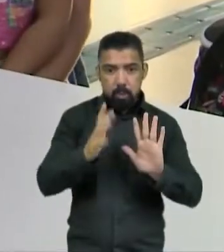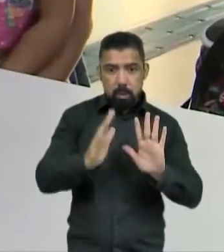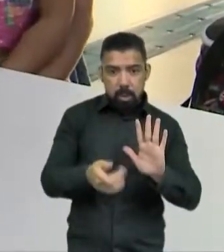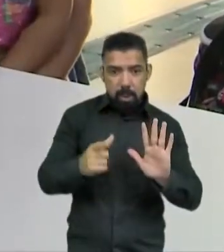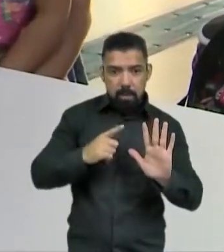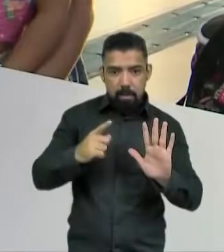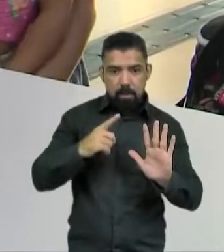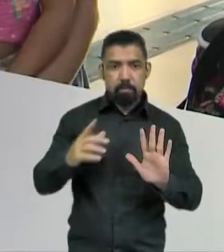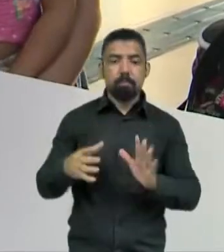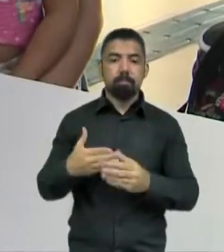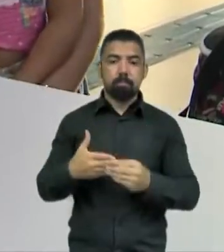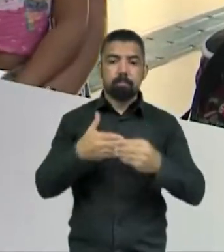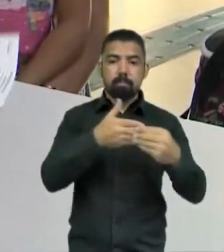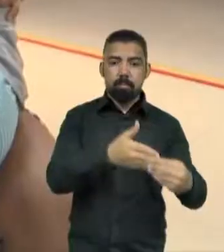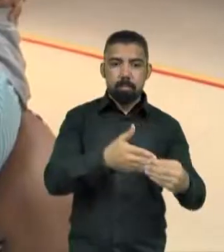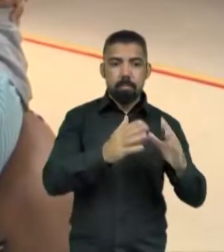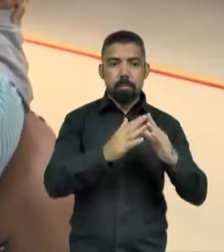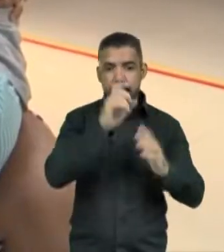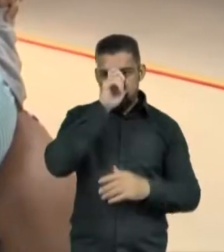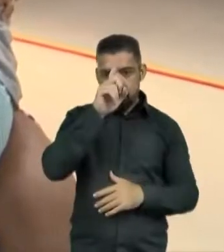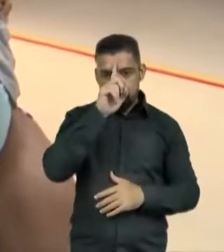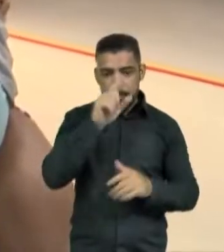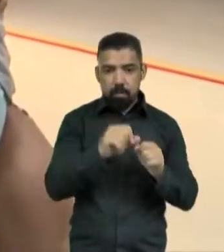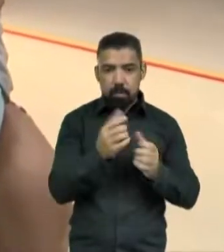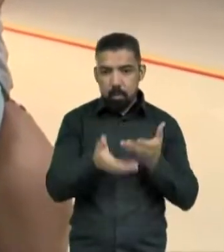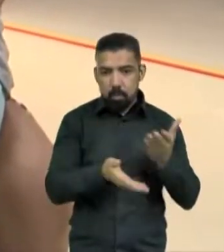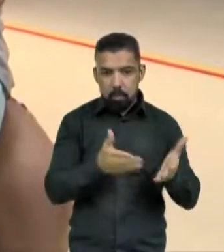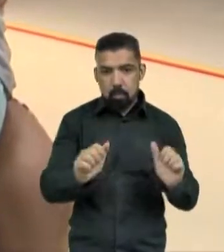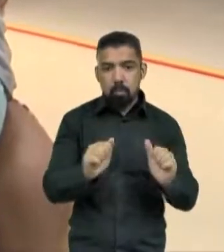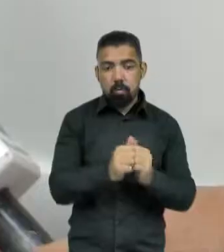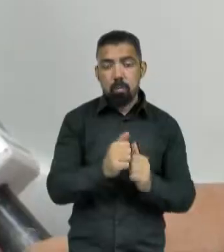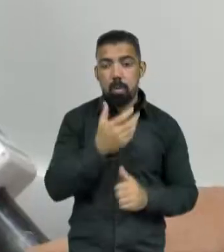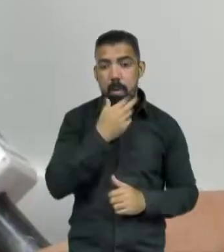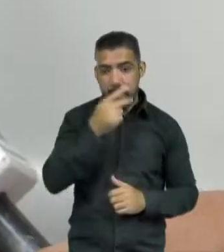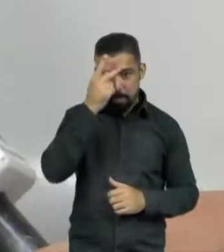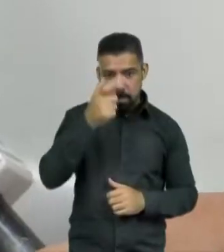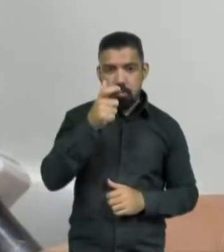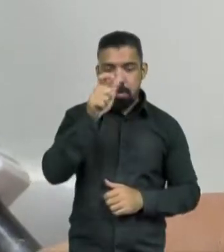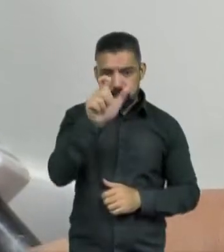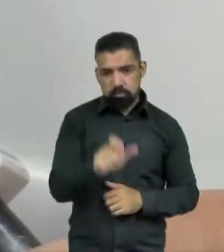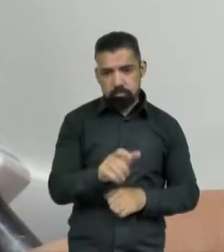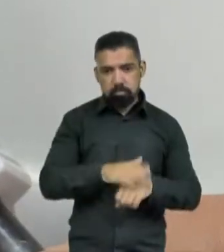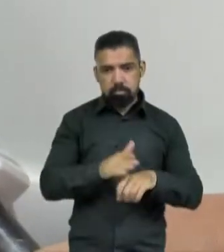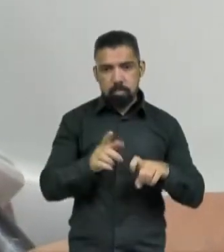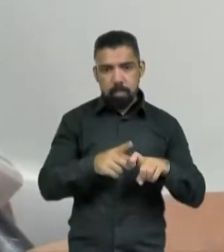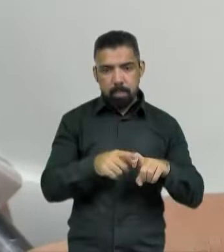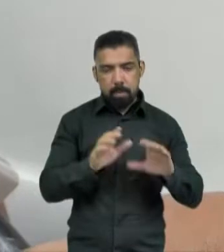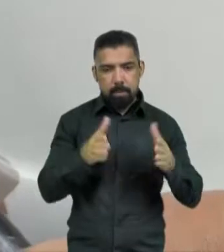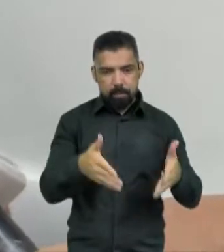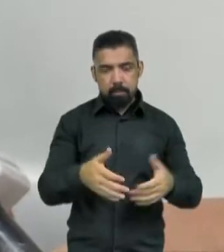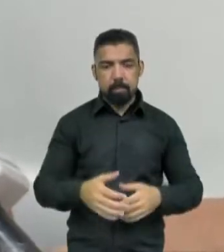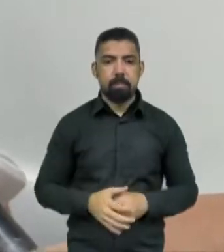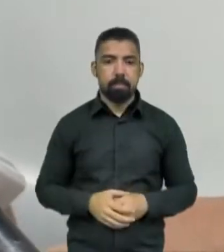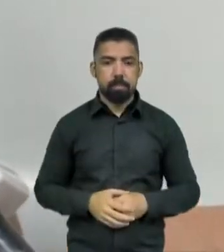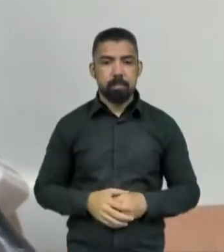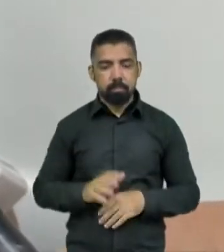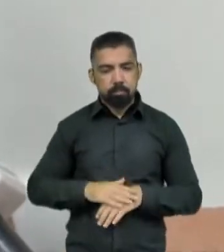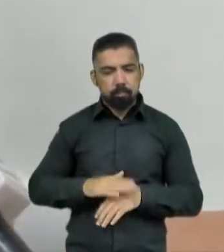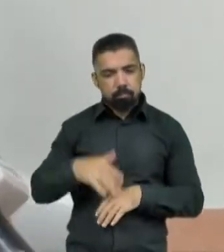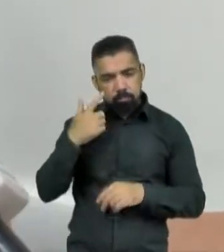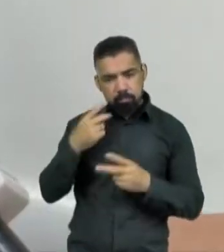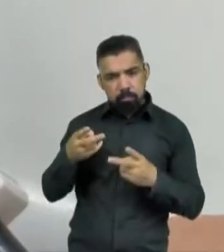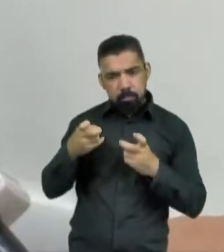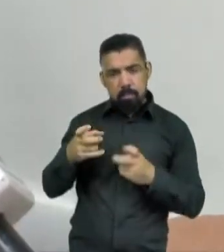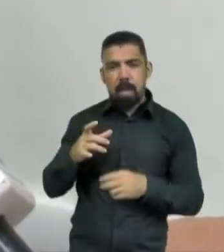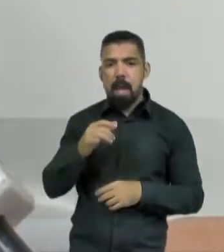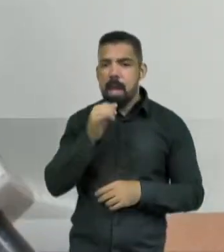foram encaminhadas para uma consulta com o otorrinolaringologista. Eu percebi que ela ficava com um certo